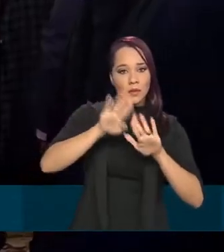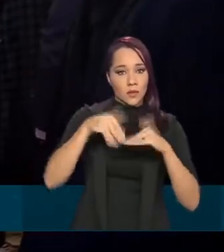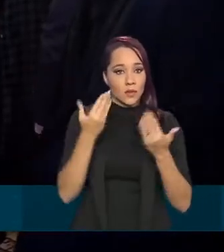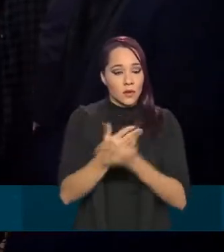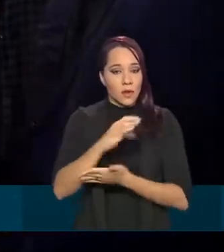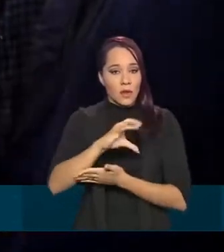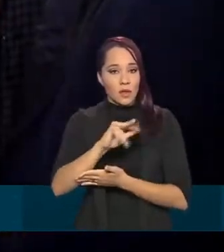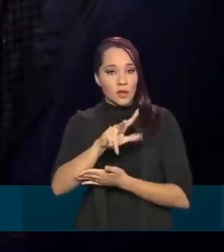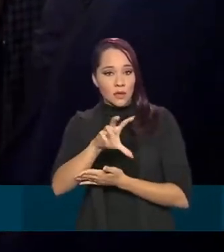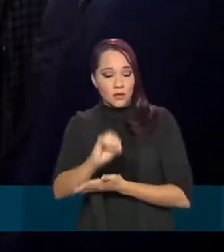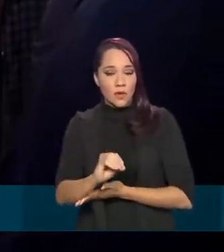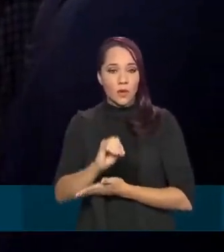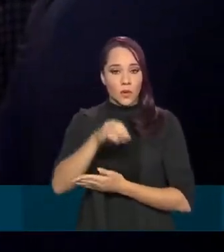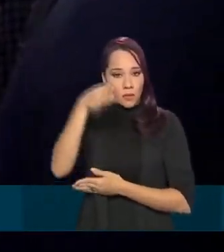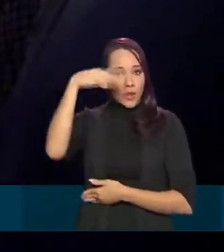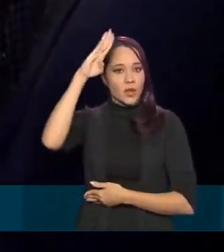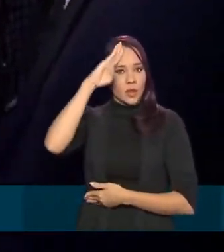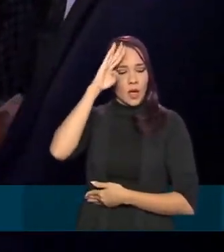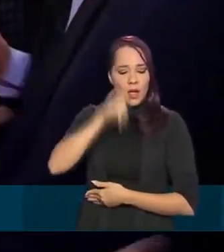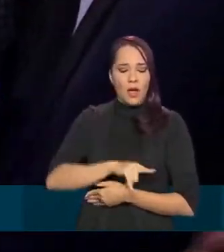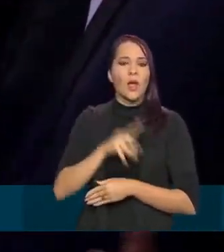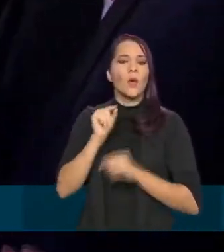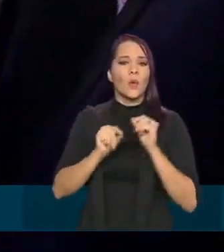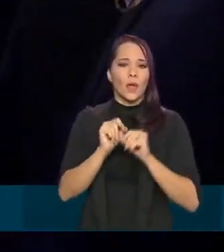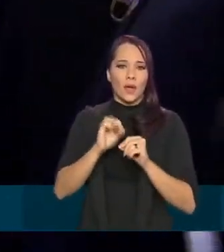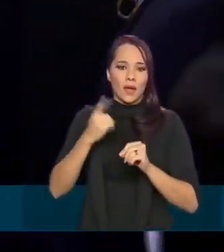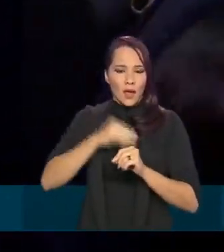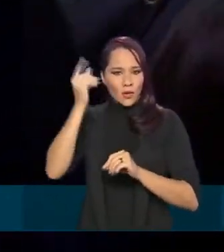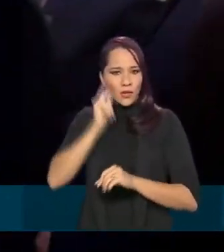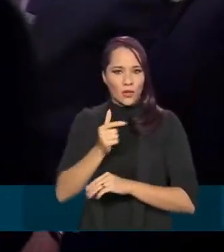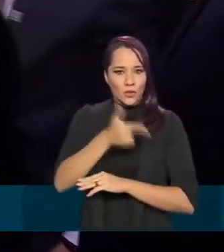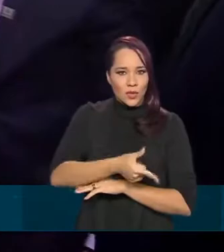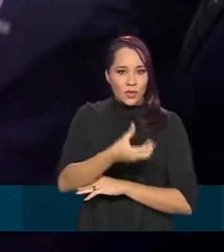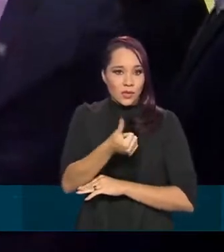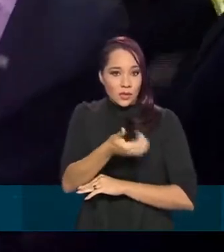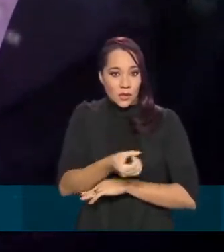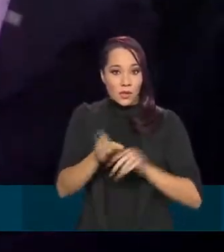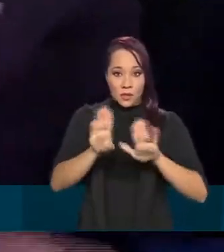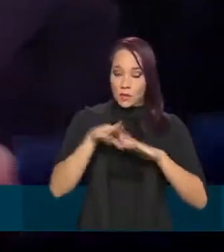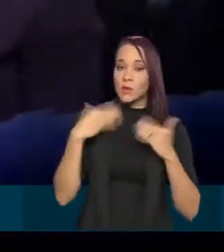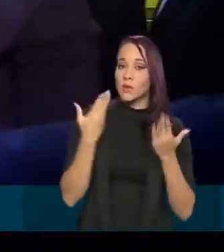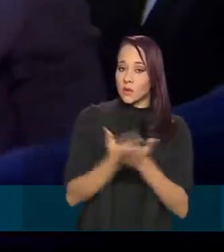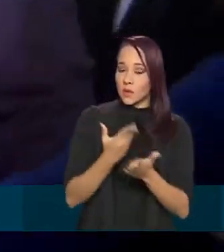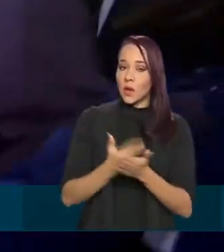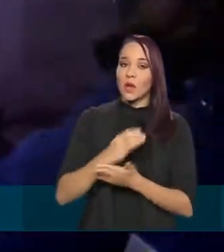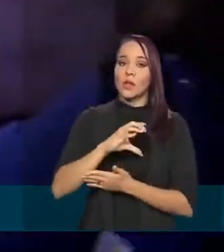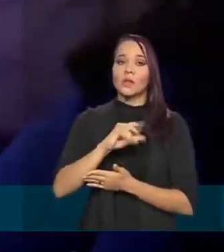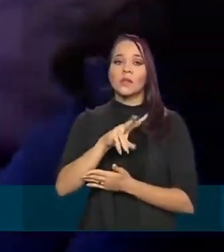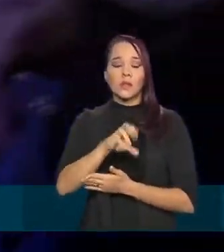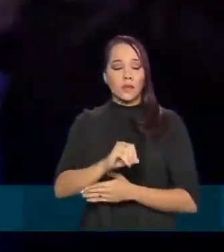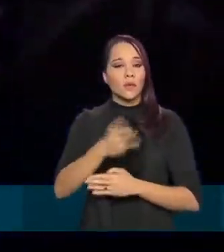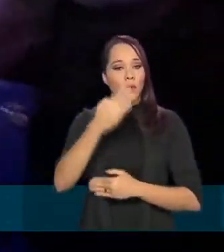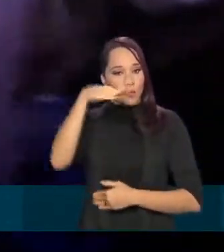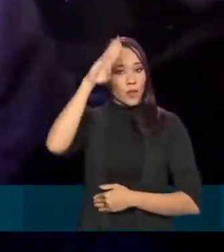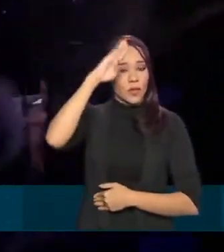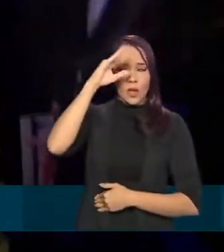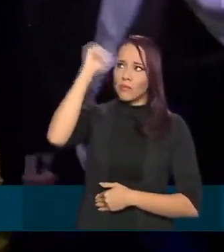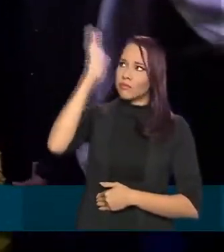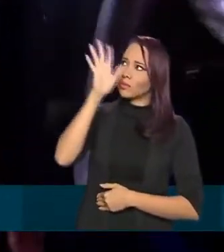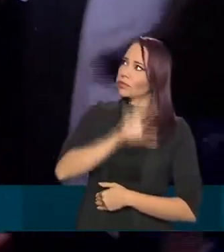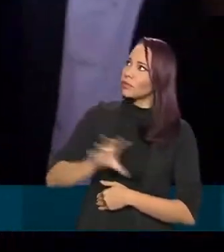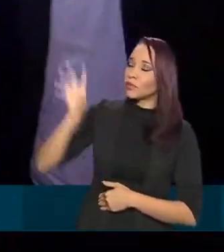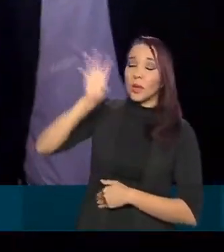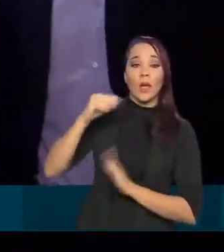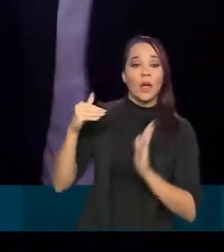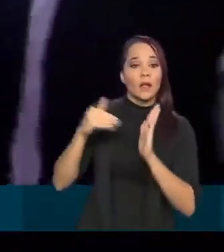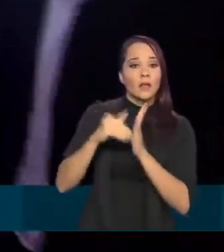do Sul. Cívico-Militares é implantar 216 escolas cívico-militares em todo o país até